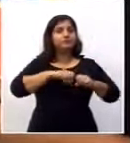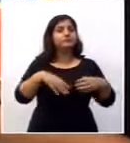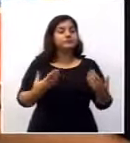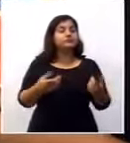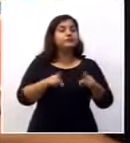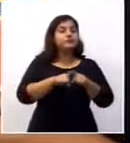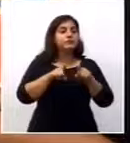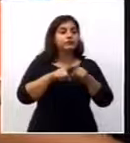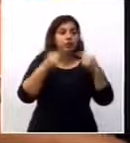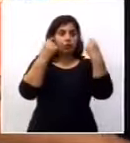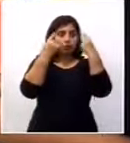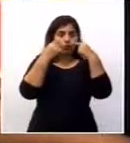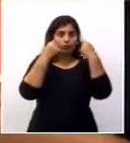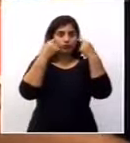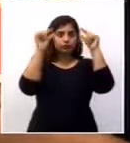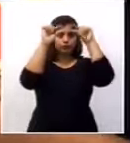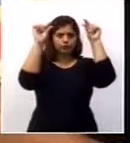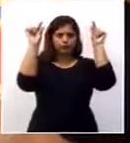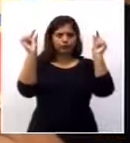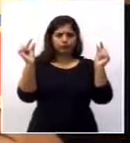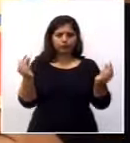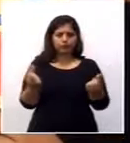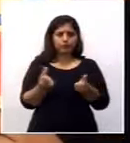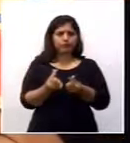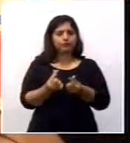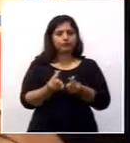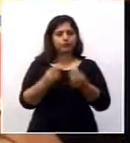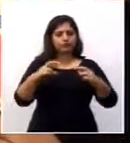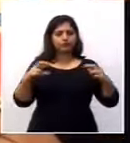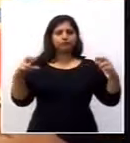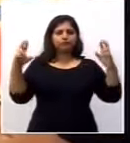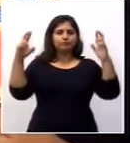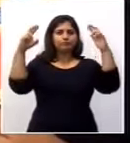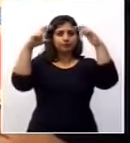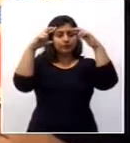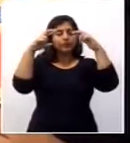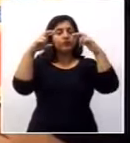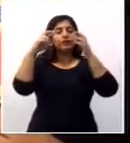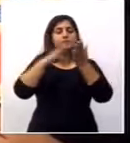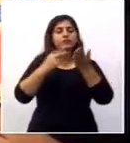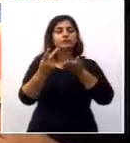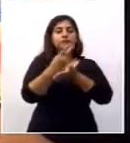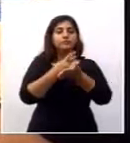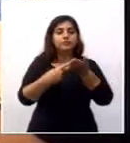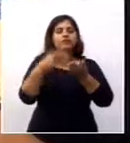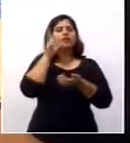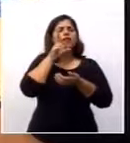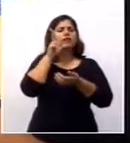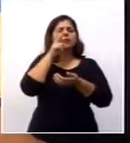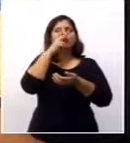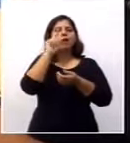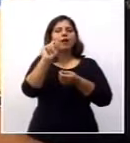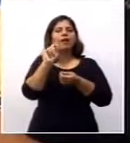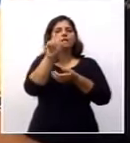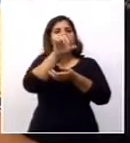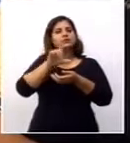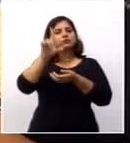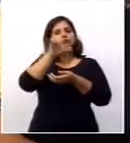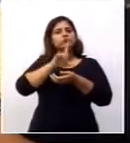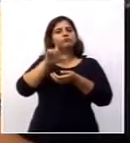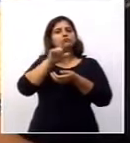ele tem olhos todo ao redor. A nossa capa também tem uma imagem que lembra muito a literatura de